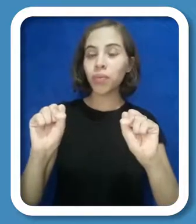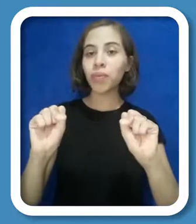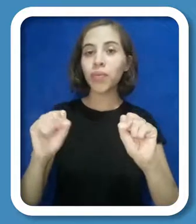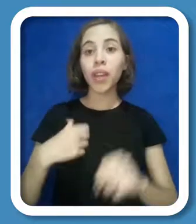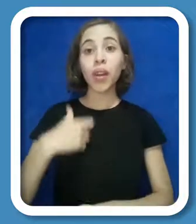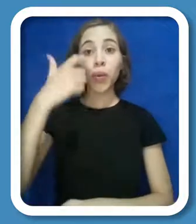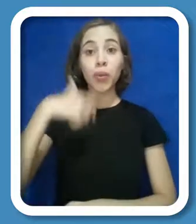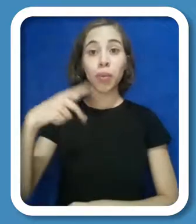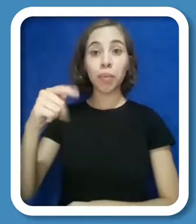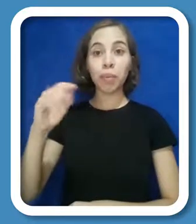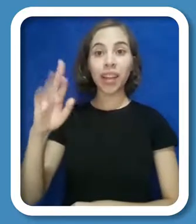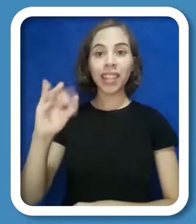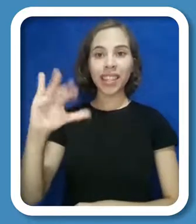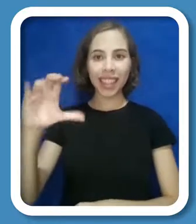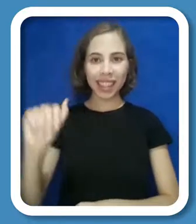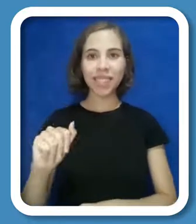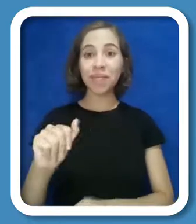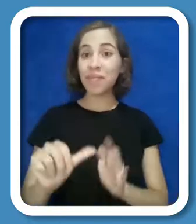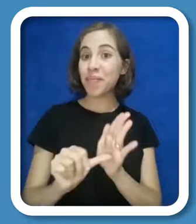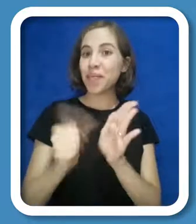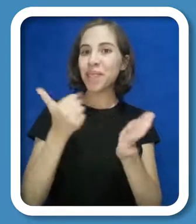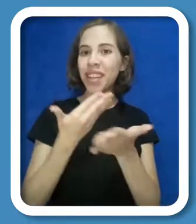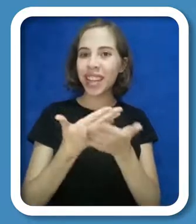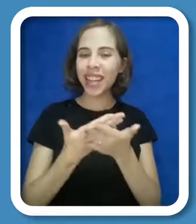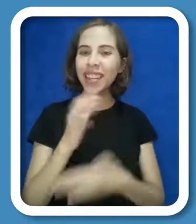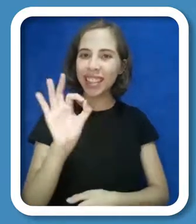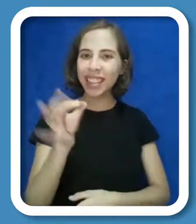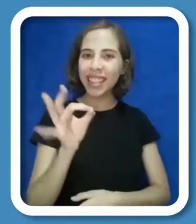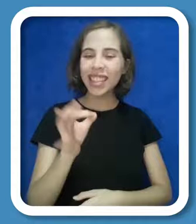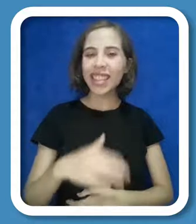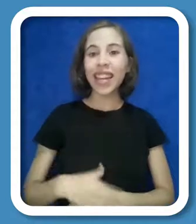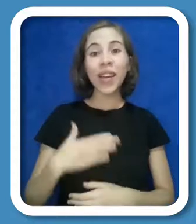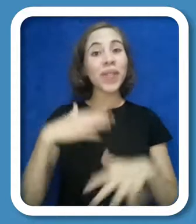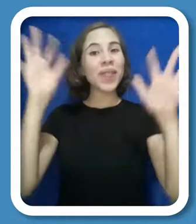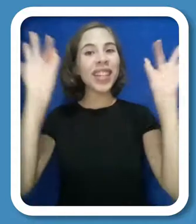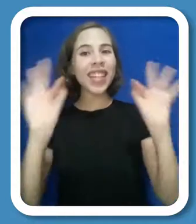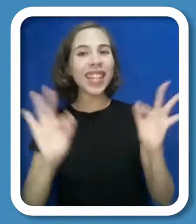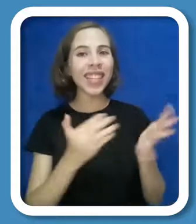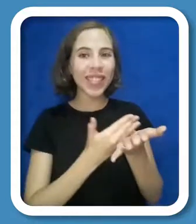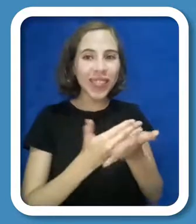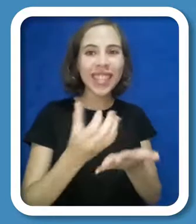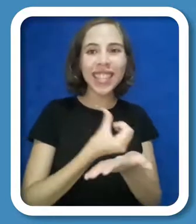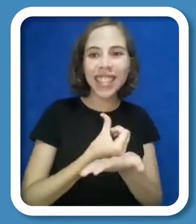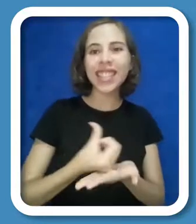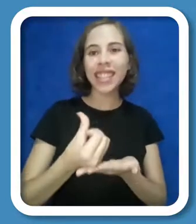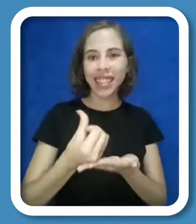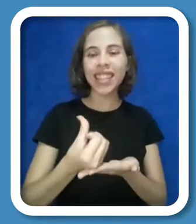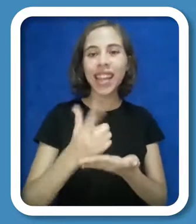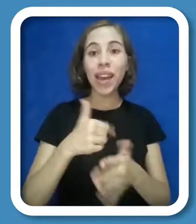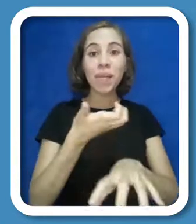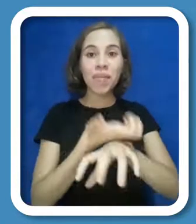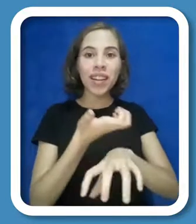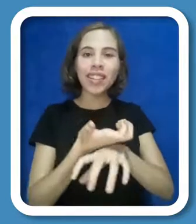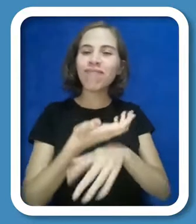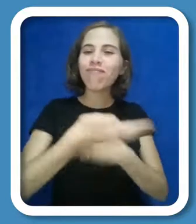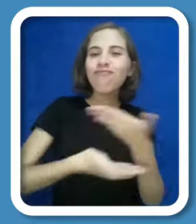é Patrícia Tucci e hoje é a nossa primeira aula, não é isso? Fico muito feliz de iniciar esse semestre. É uma disciplina